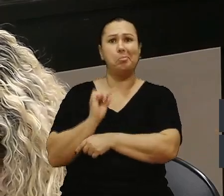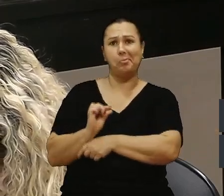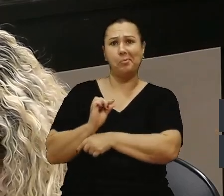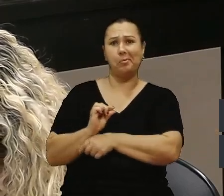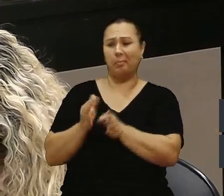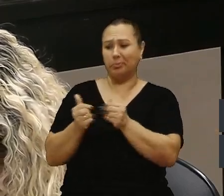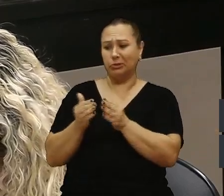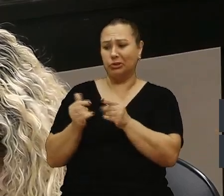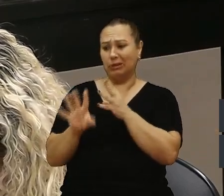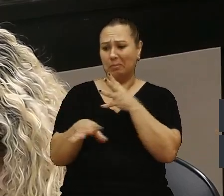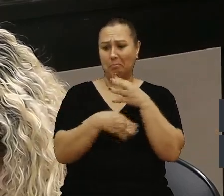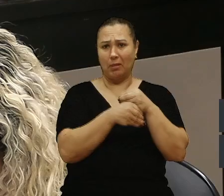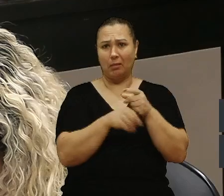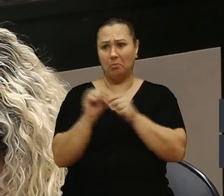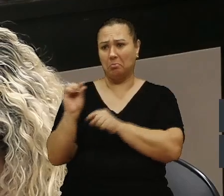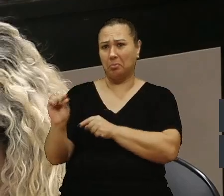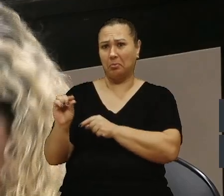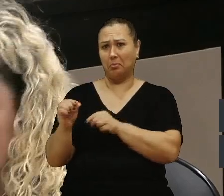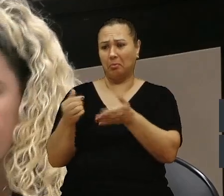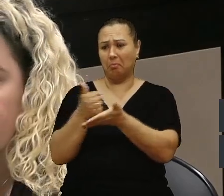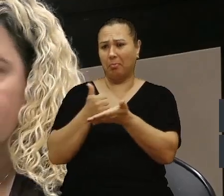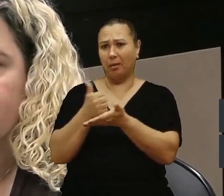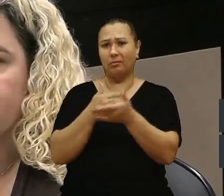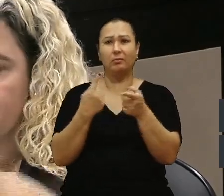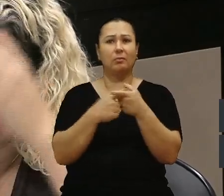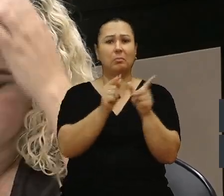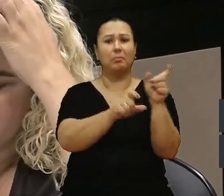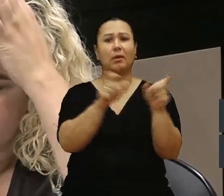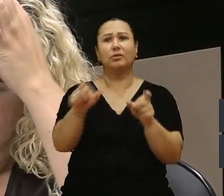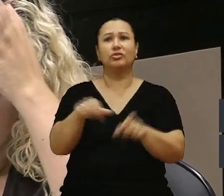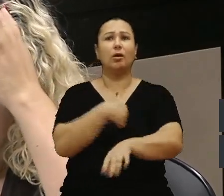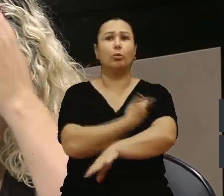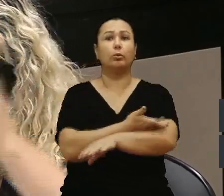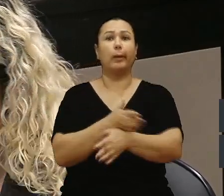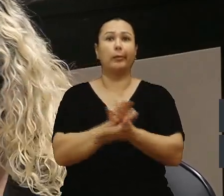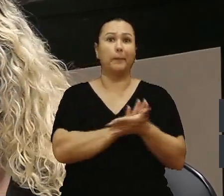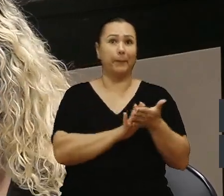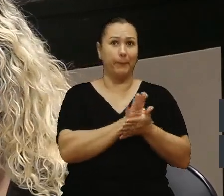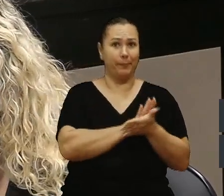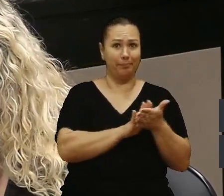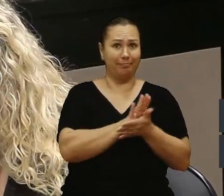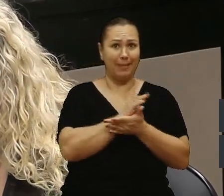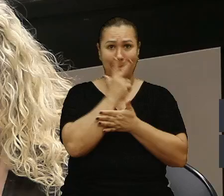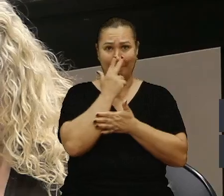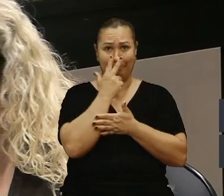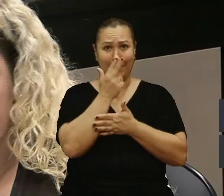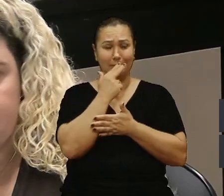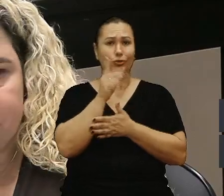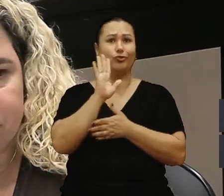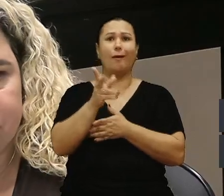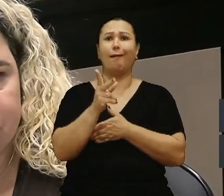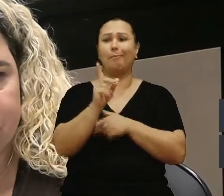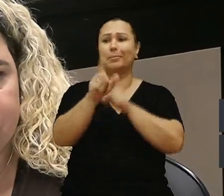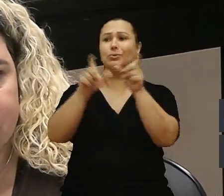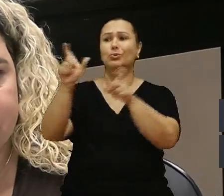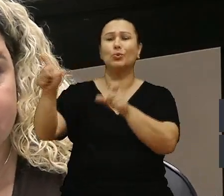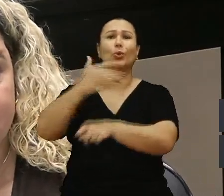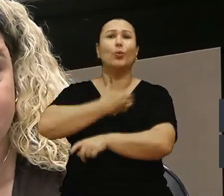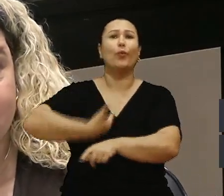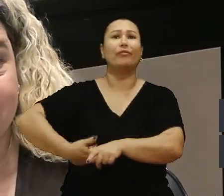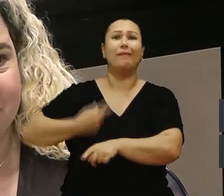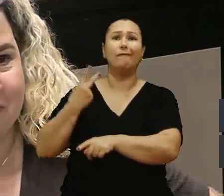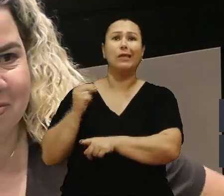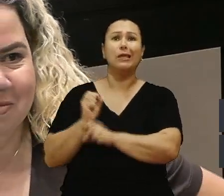pouco numa emenda, tem que pedir o básico, porque o caxiense está acostumado com nada. São as mesmas pessoas no governo fazem 20 anos. Então, basicamente, a gente tem que mudar